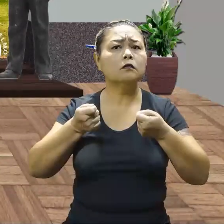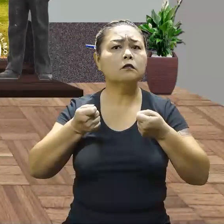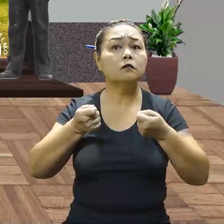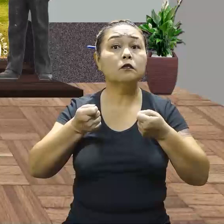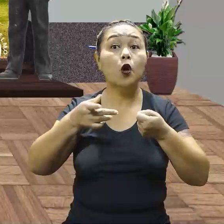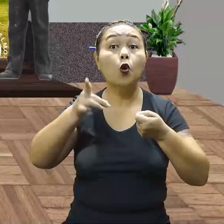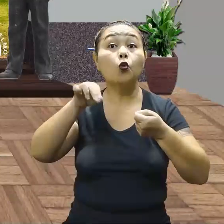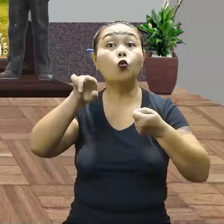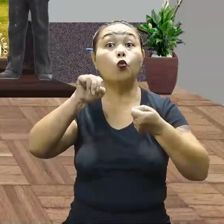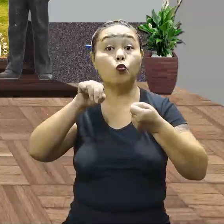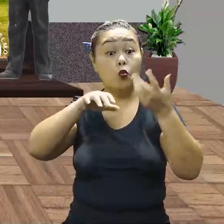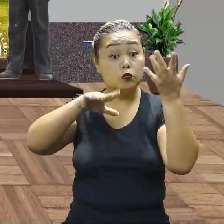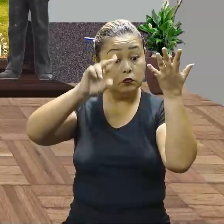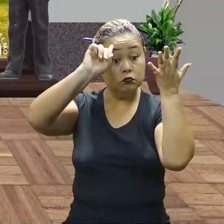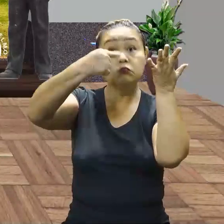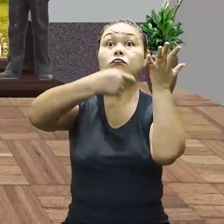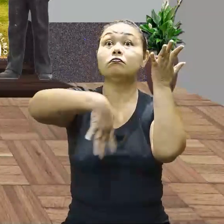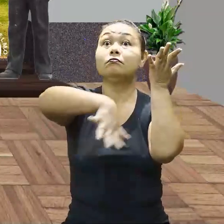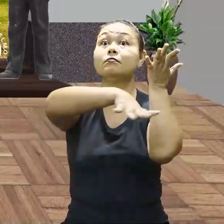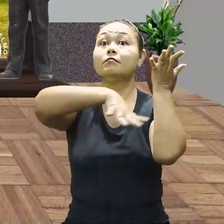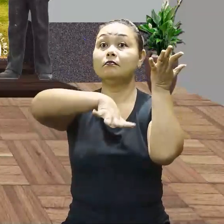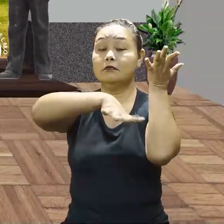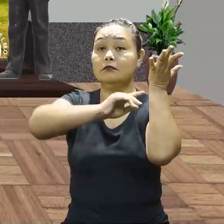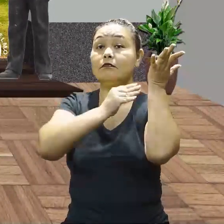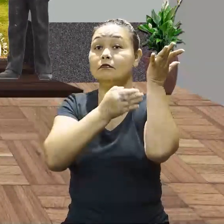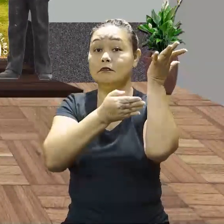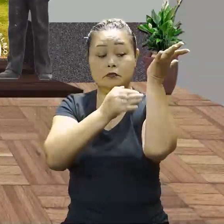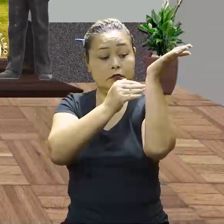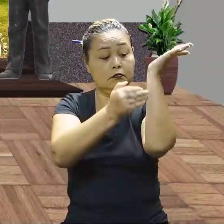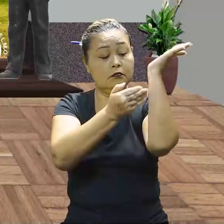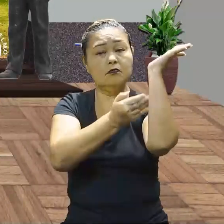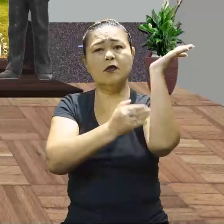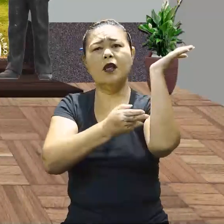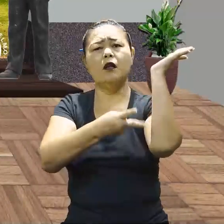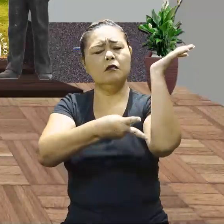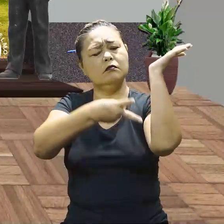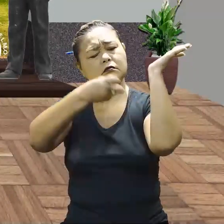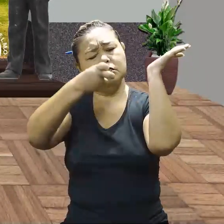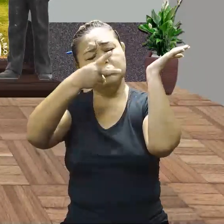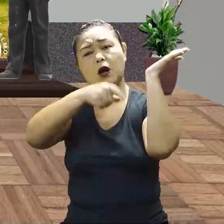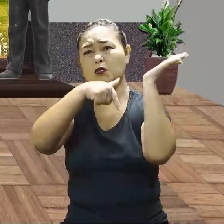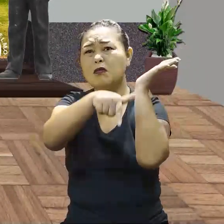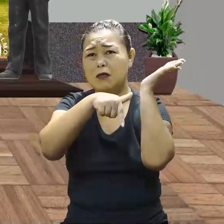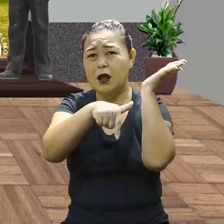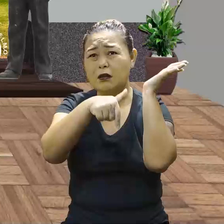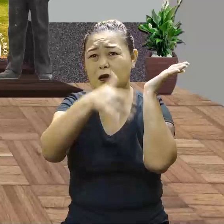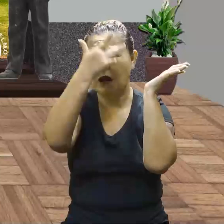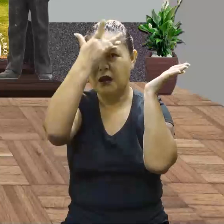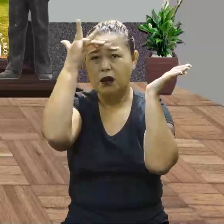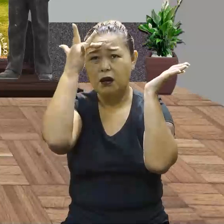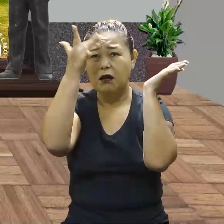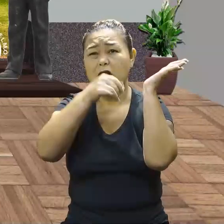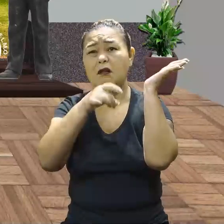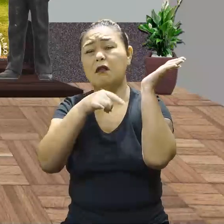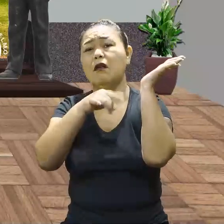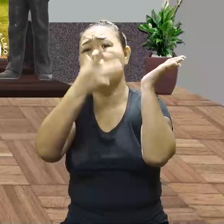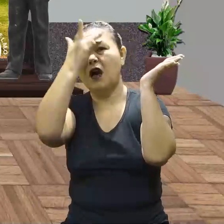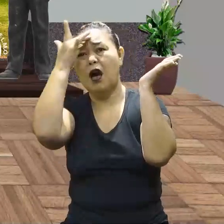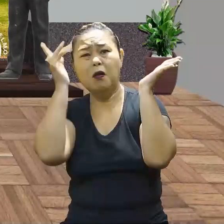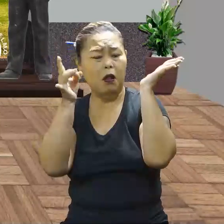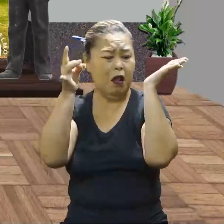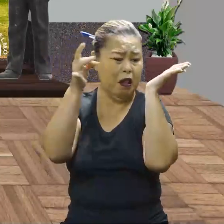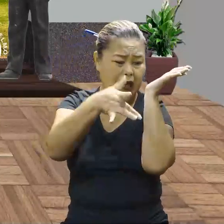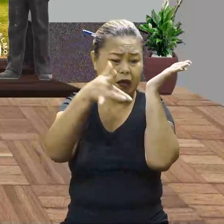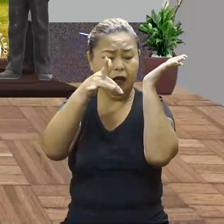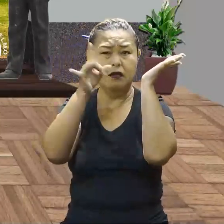do dono do seringal. Eles eram explorados, eles eram jogados,